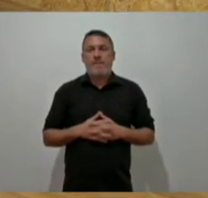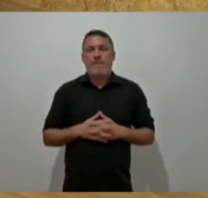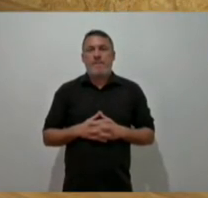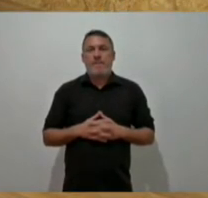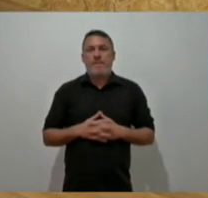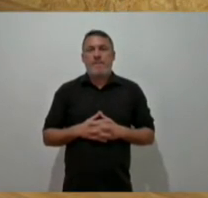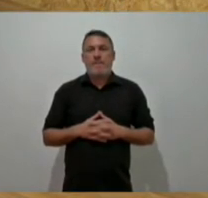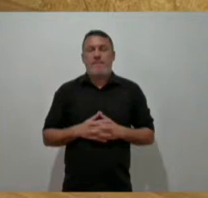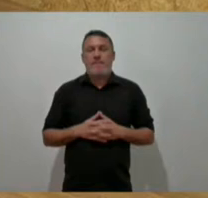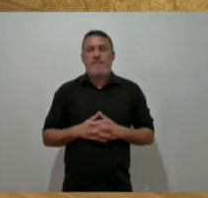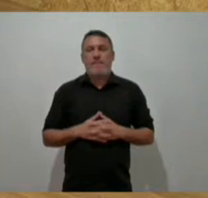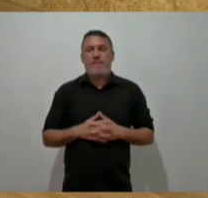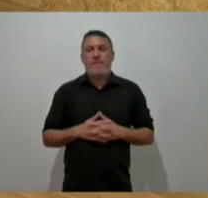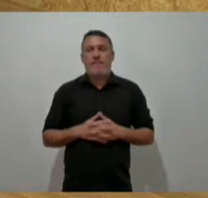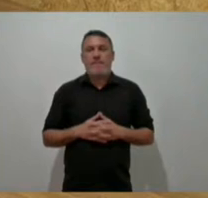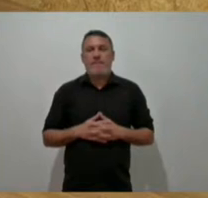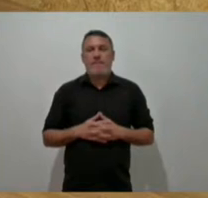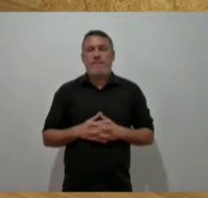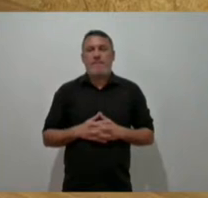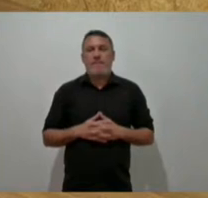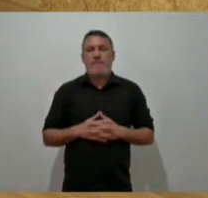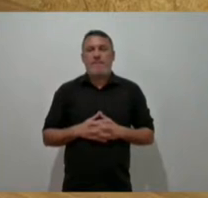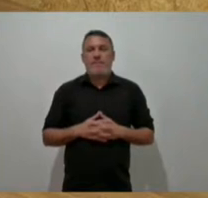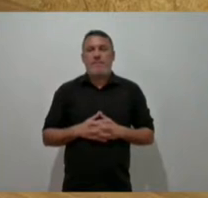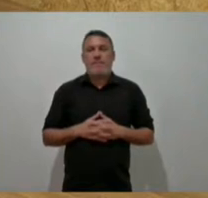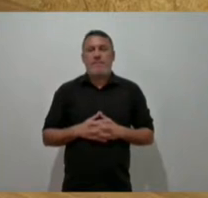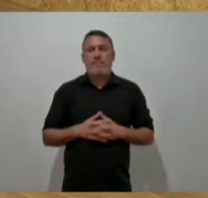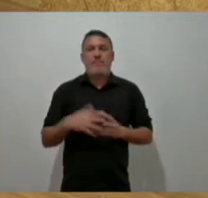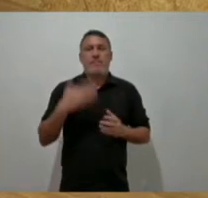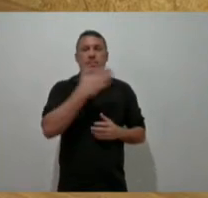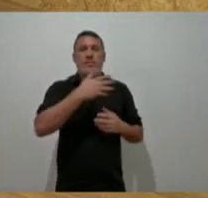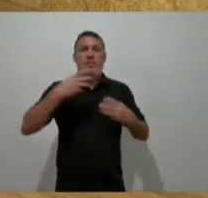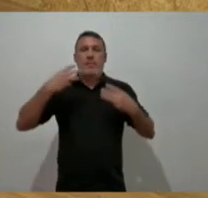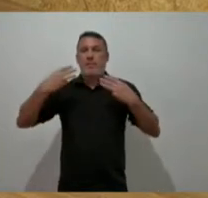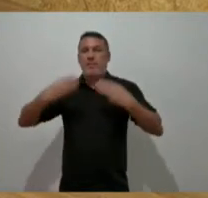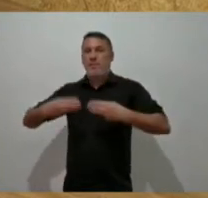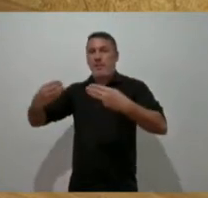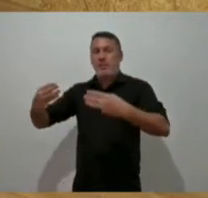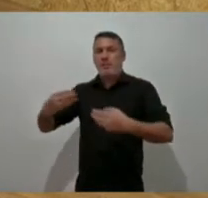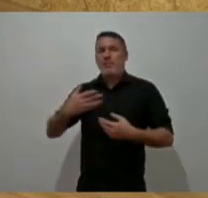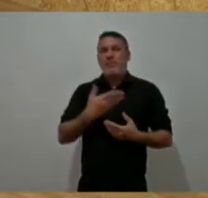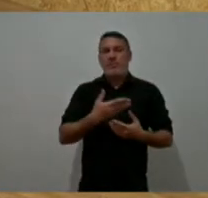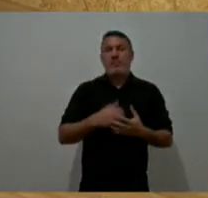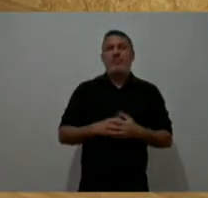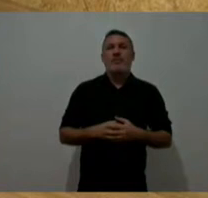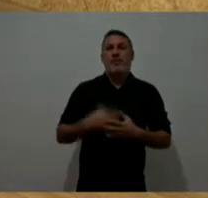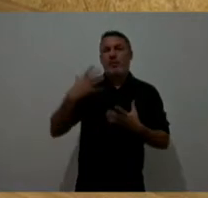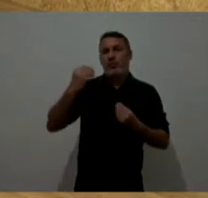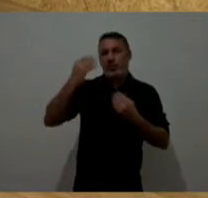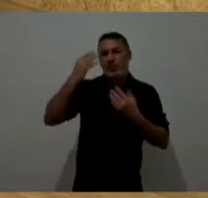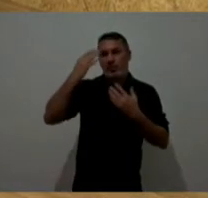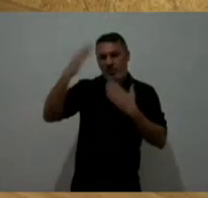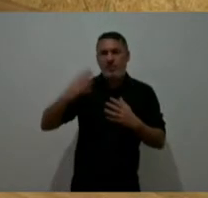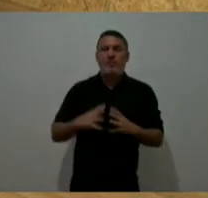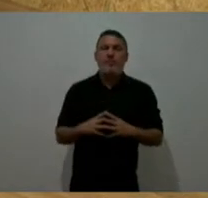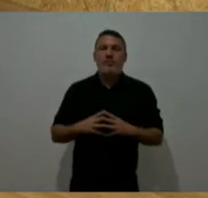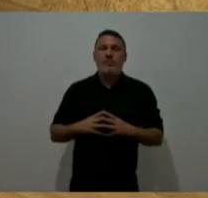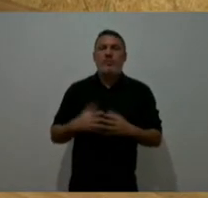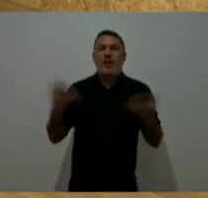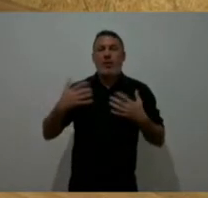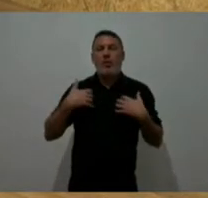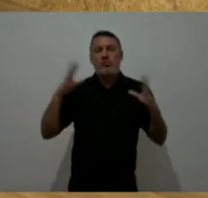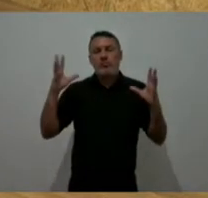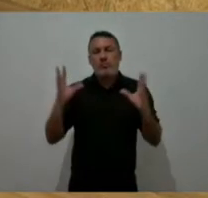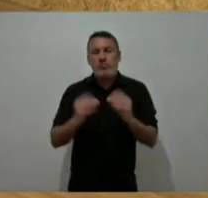Bacana. Ministro Nelson, muito obrigado aí pela presença. Queria que você contextualizasse um pouco desse